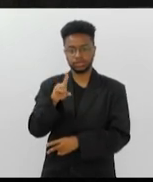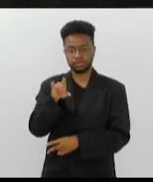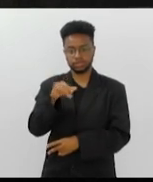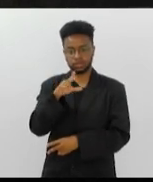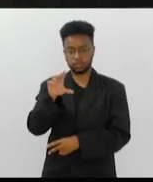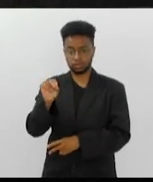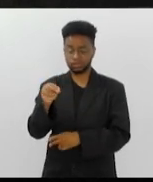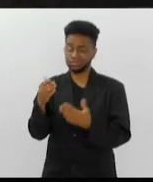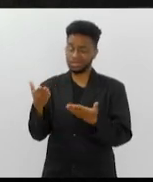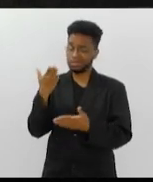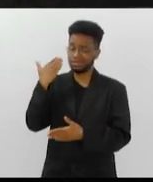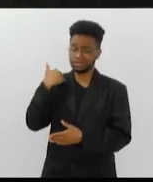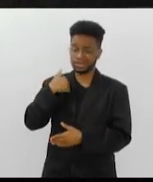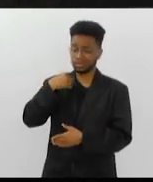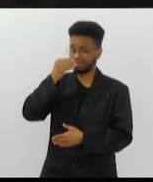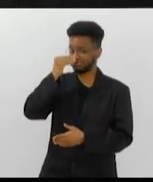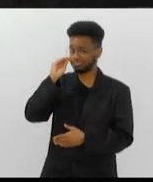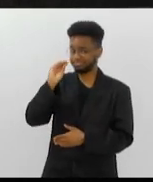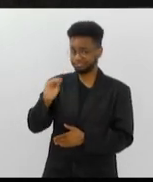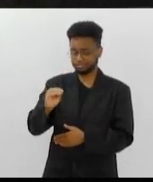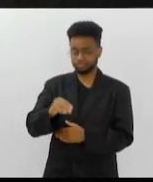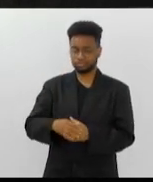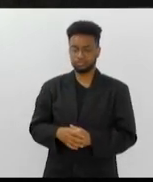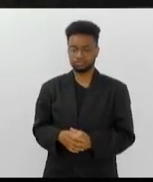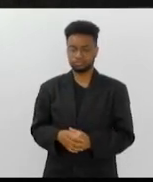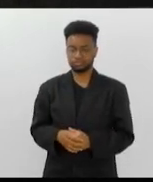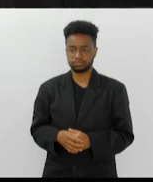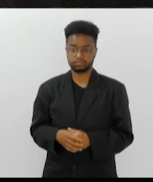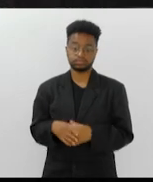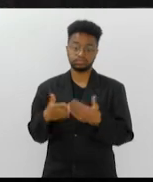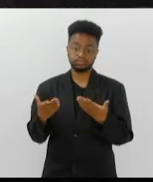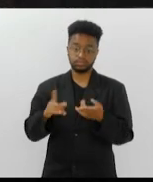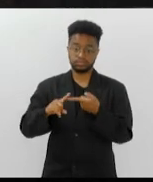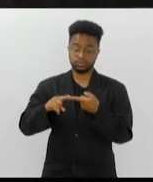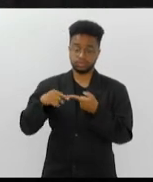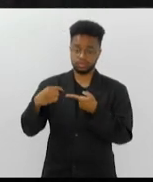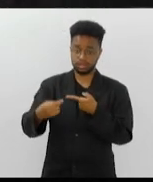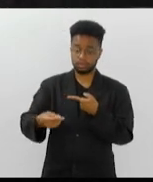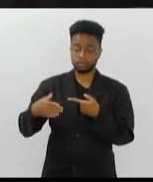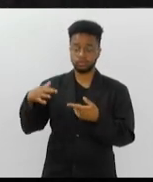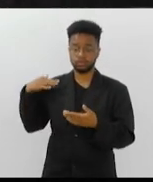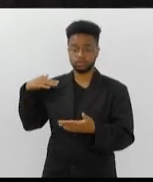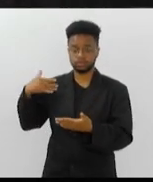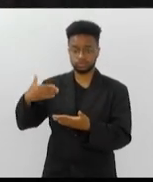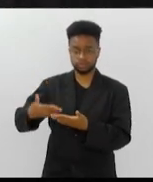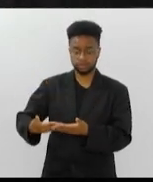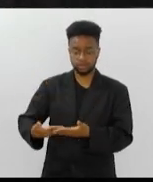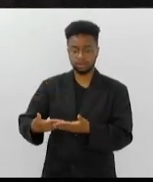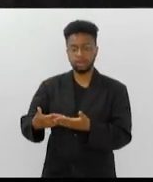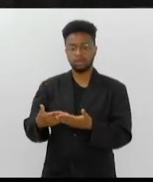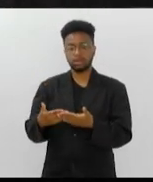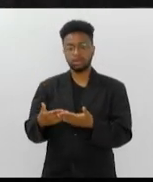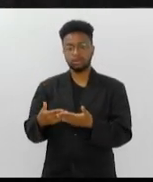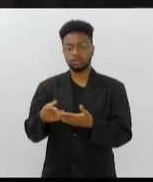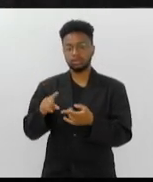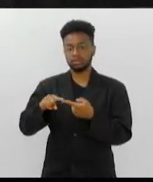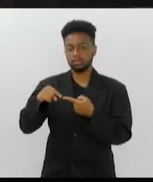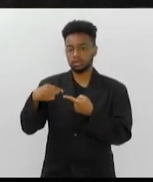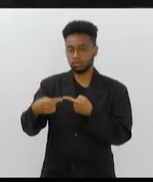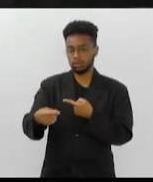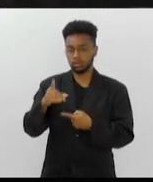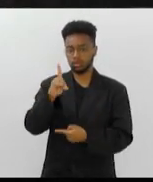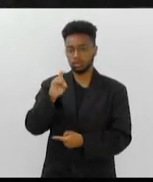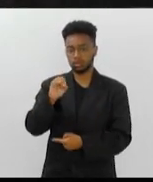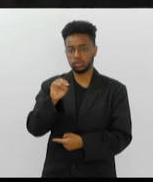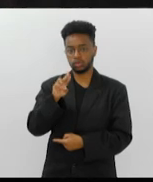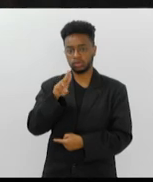momento, desobediente, não ouvia. Depois dos tempos se passando, depois do Dornelles